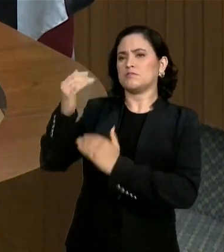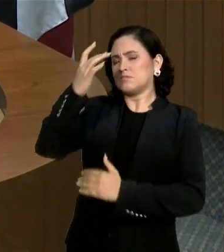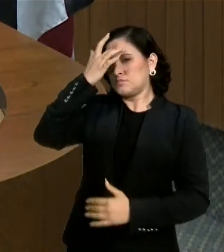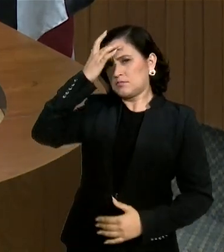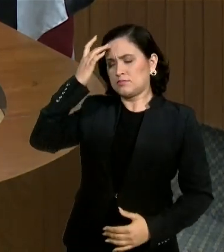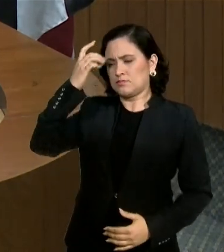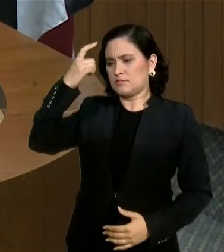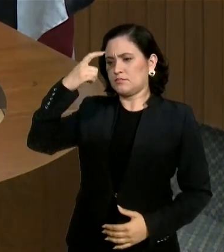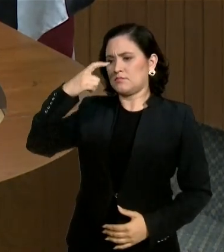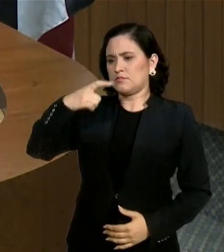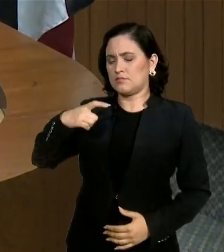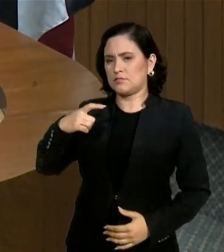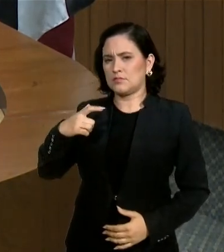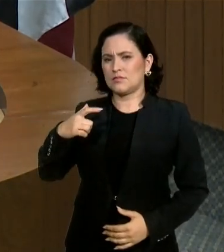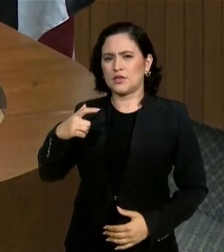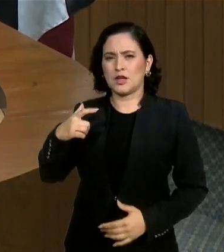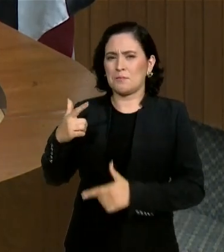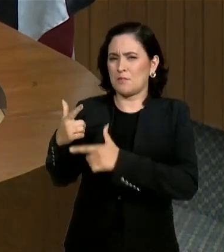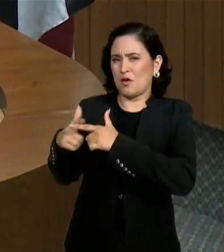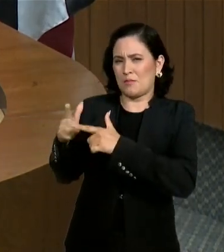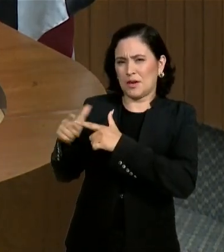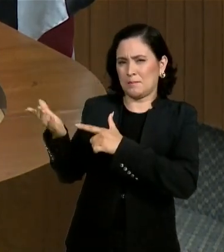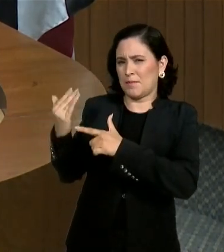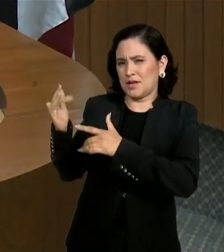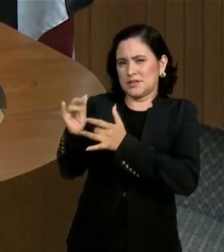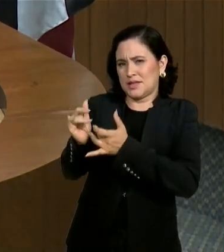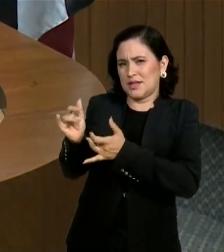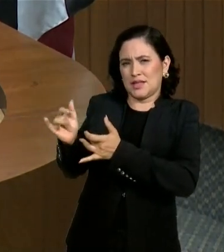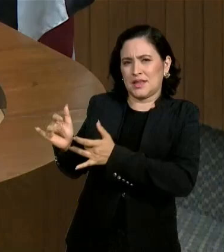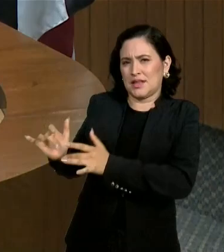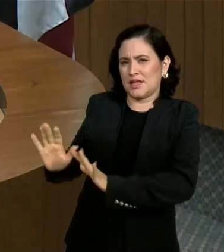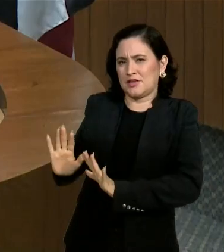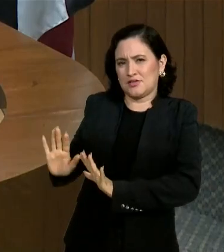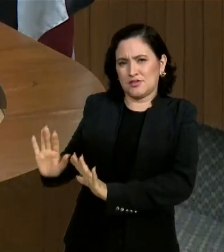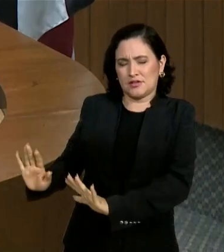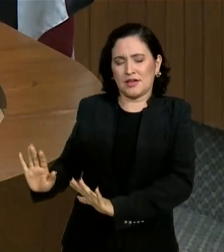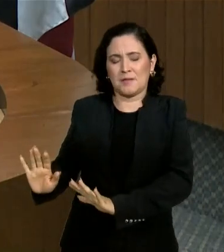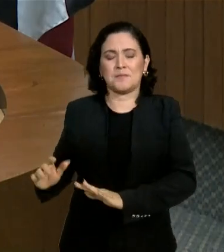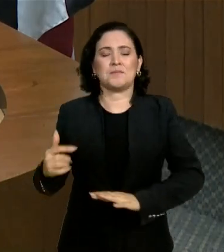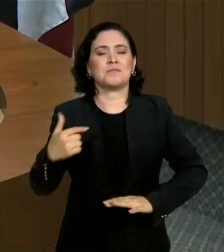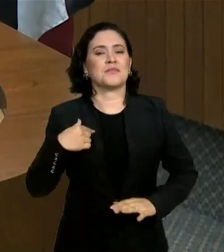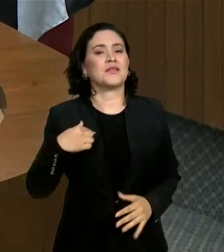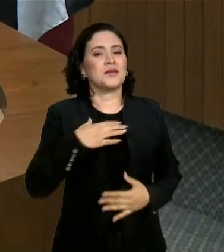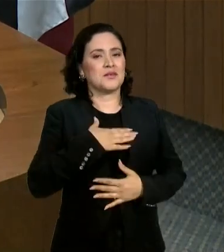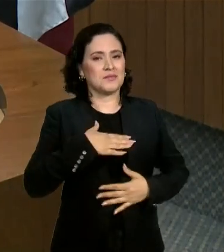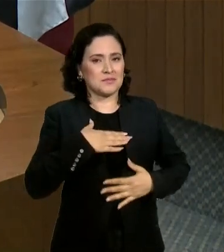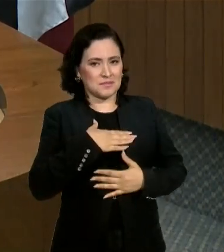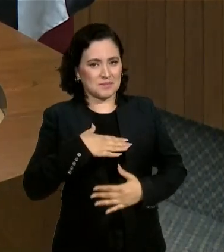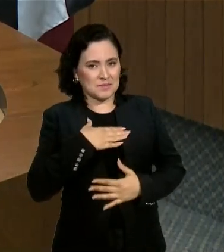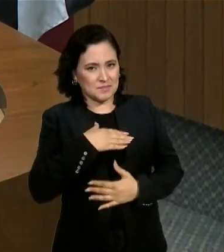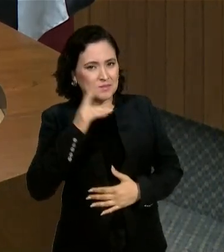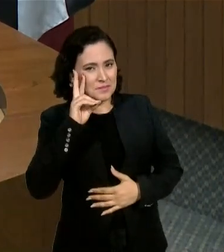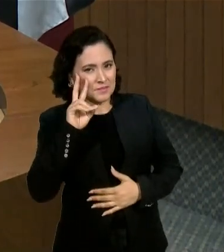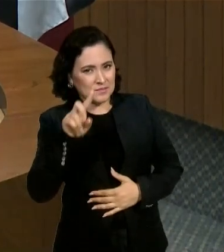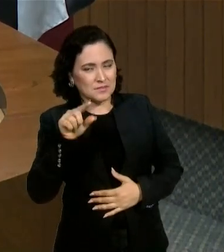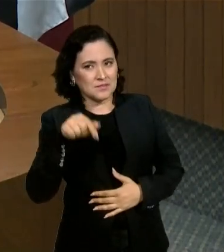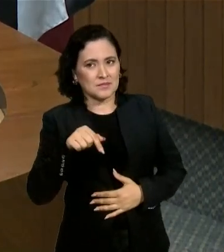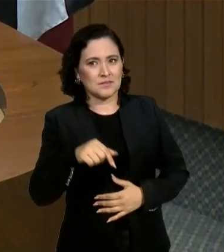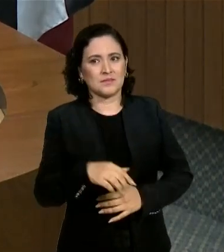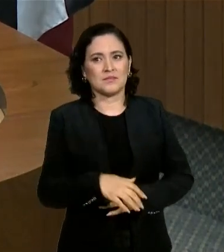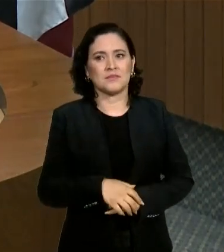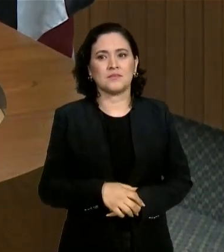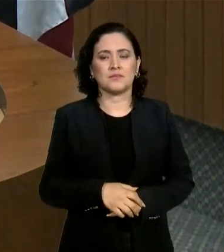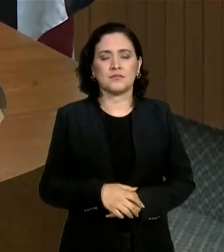maus hábitos no passado. Então, para mim, é um momento de satisfação. Olha, vou até desligar aqui esse